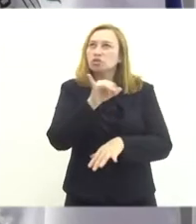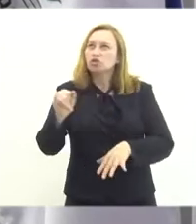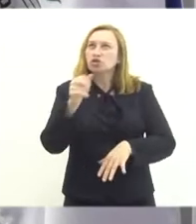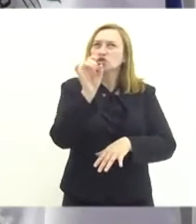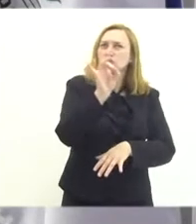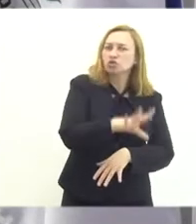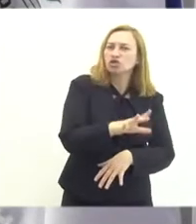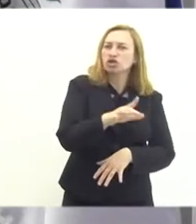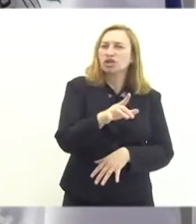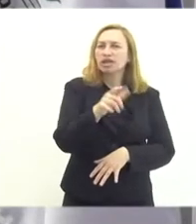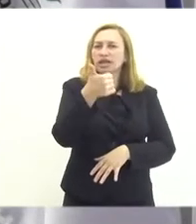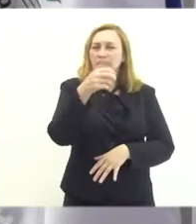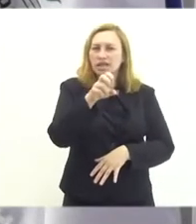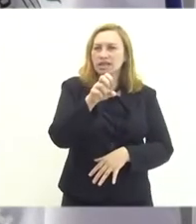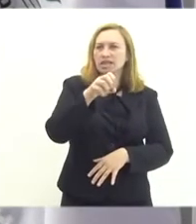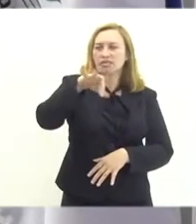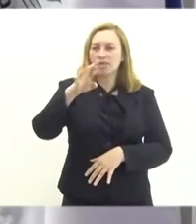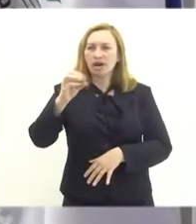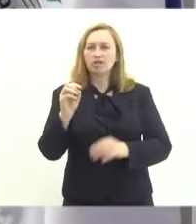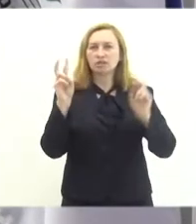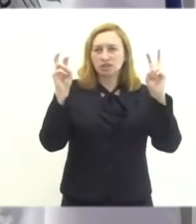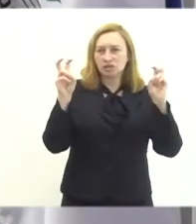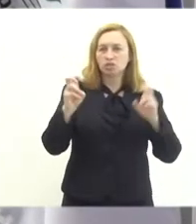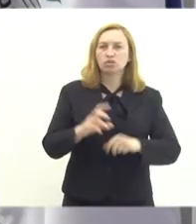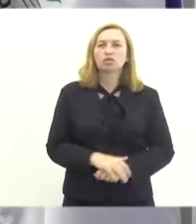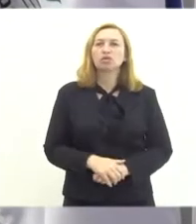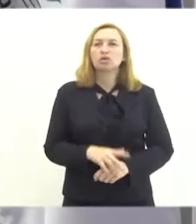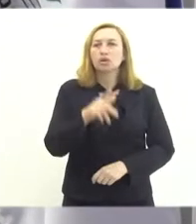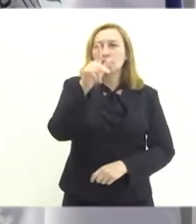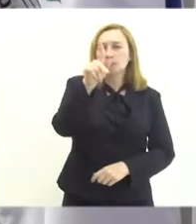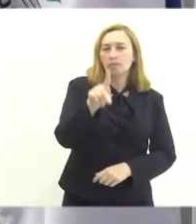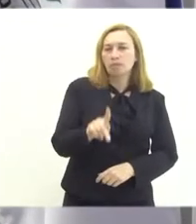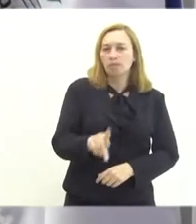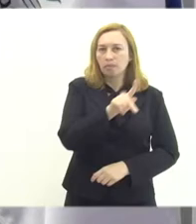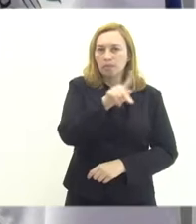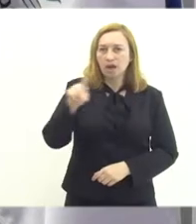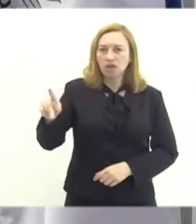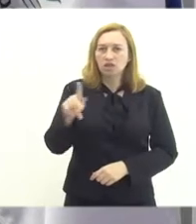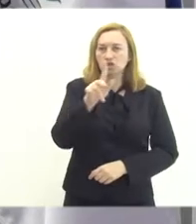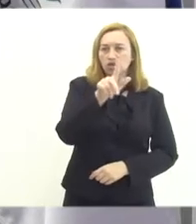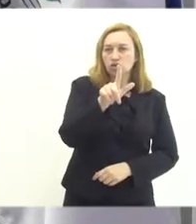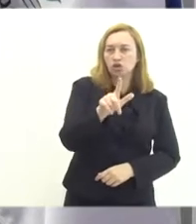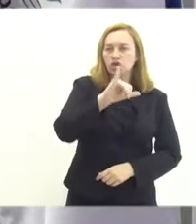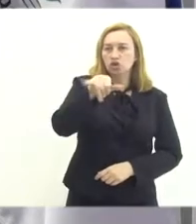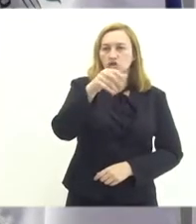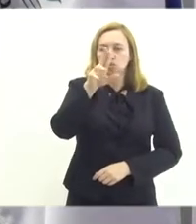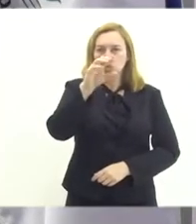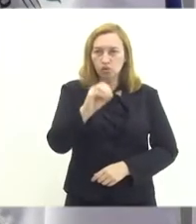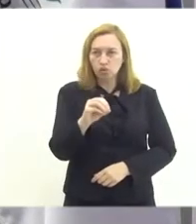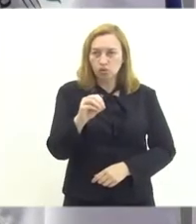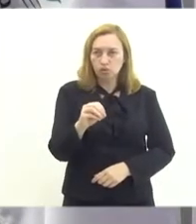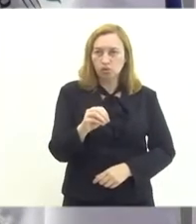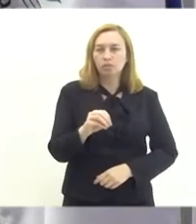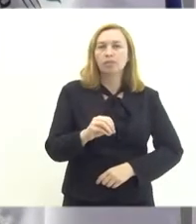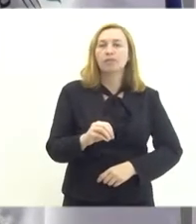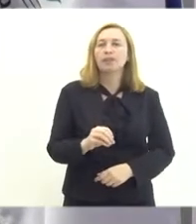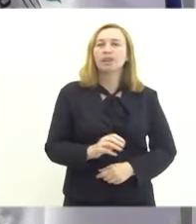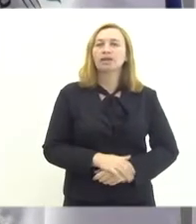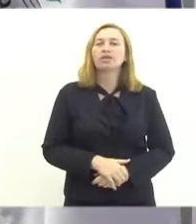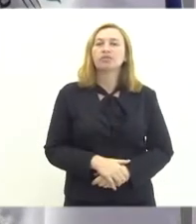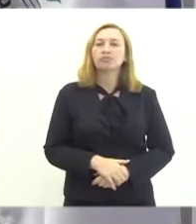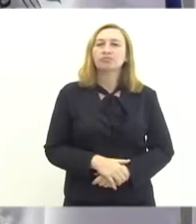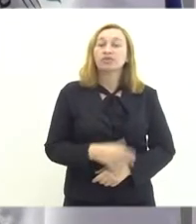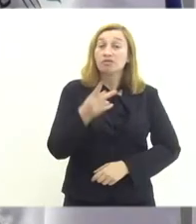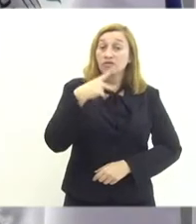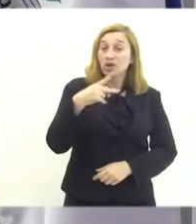quinze de maio contra esta situação o Padre Júlio Lancellotti coordenador da pastoral do Povo de rua